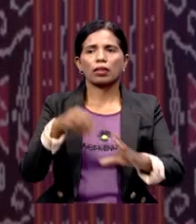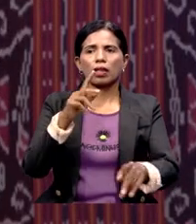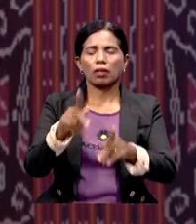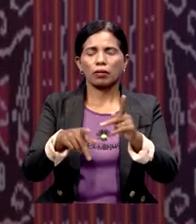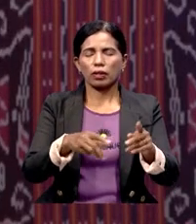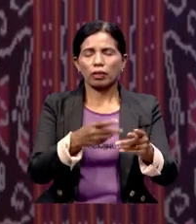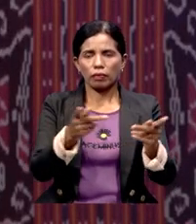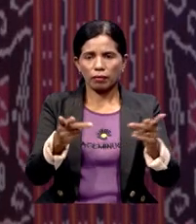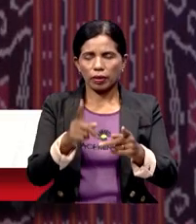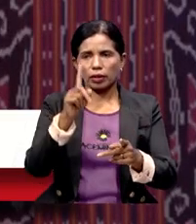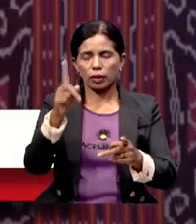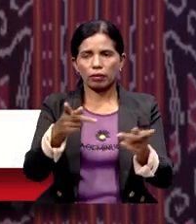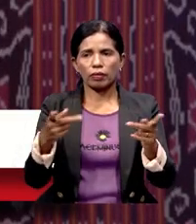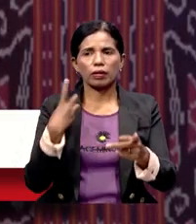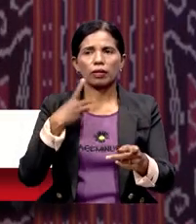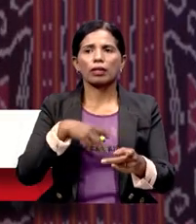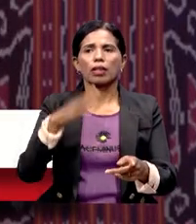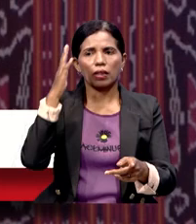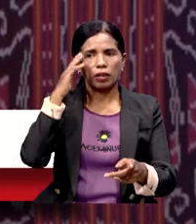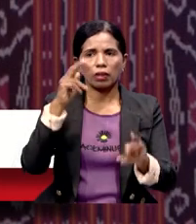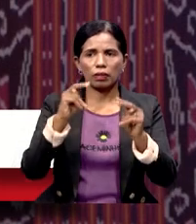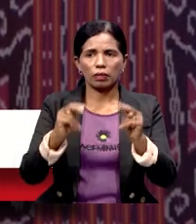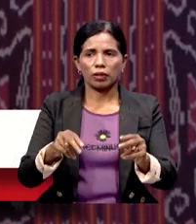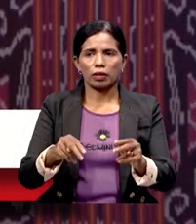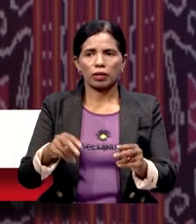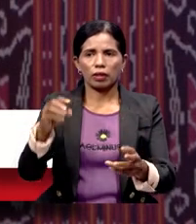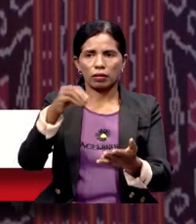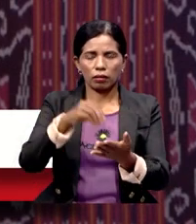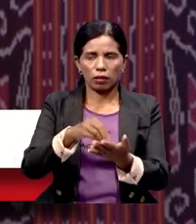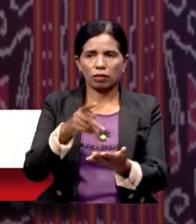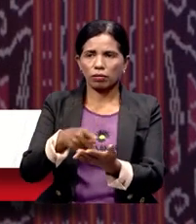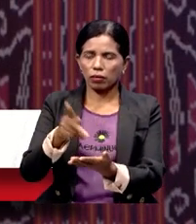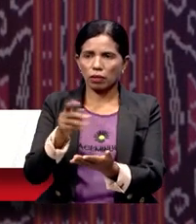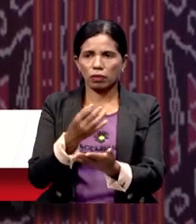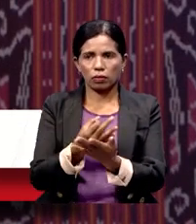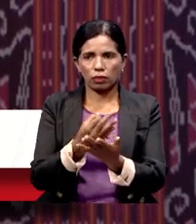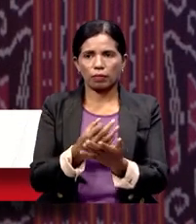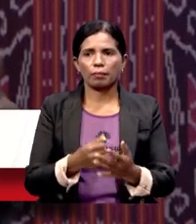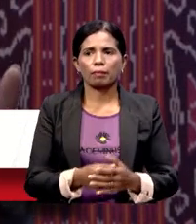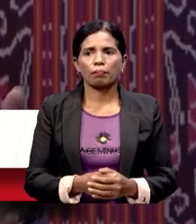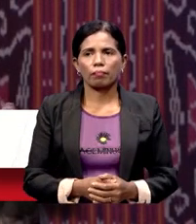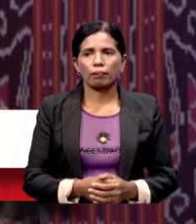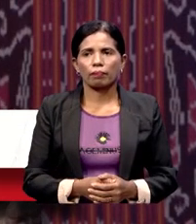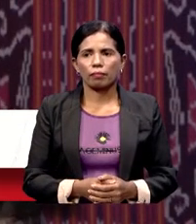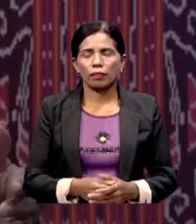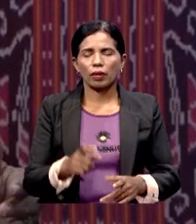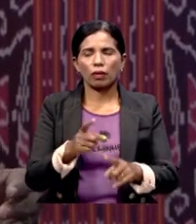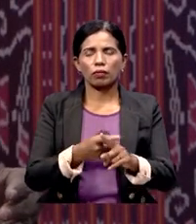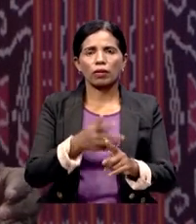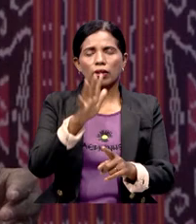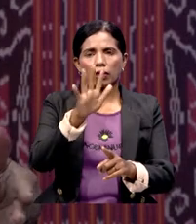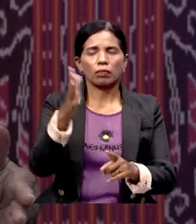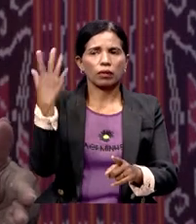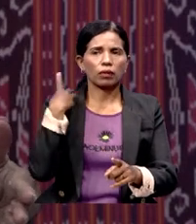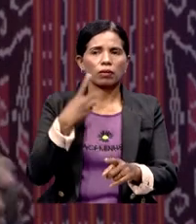inda ba fati ida. Ita mostem que hanoi kada precisa ia indemnização. Sim, ia fulan lima liuba,